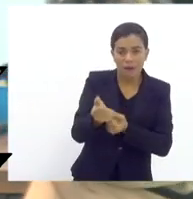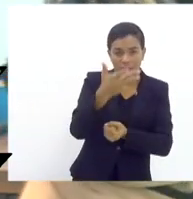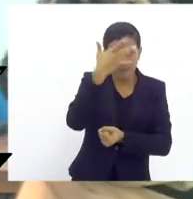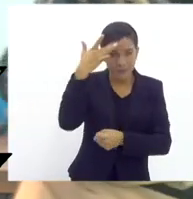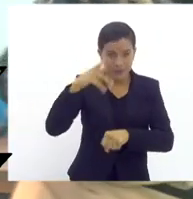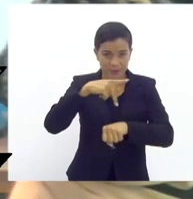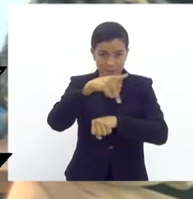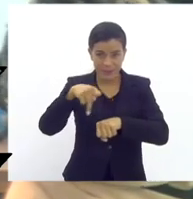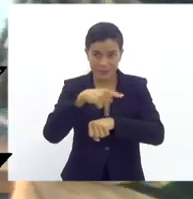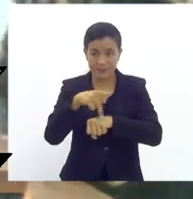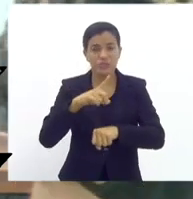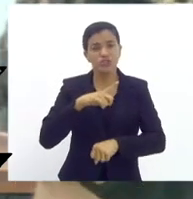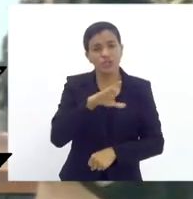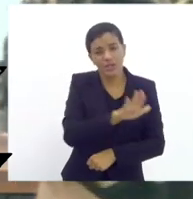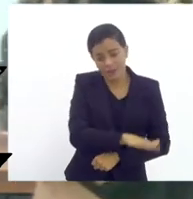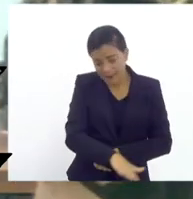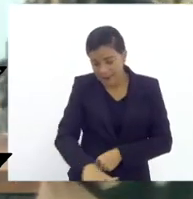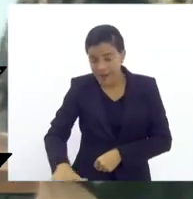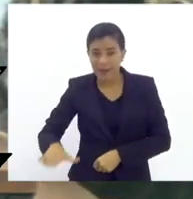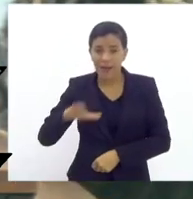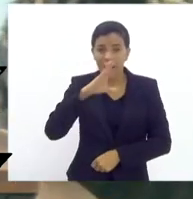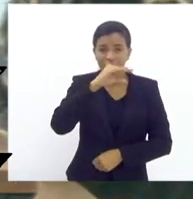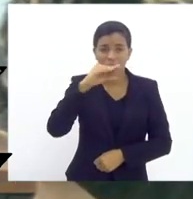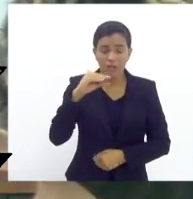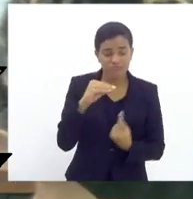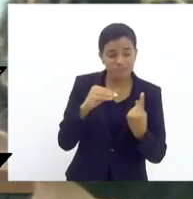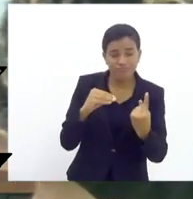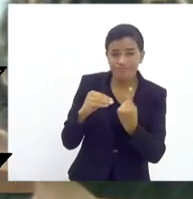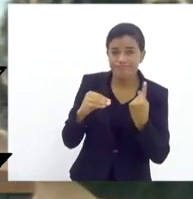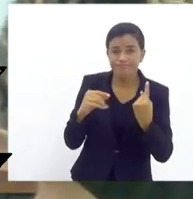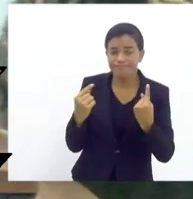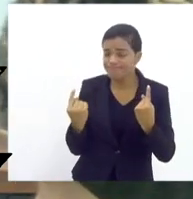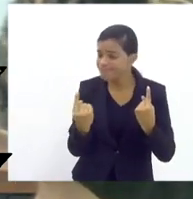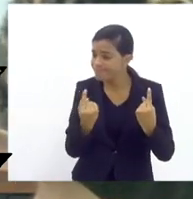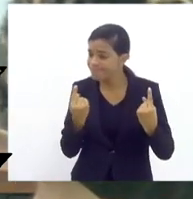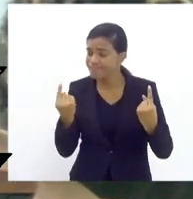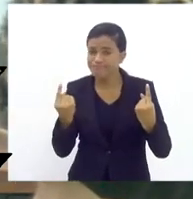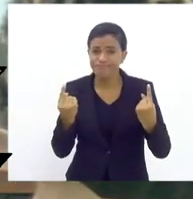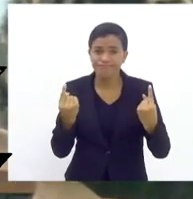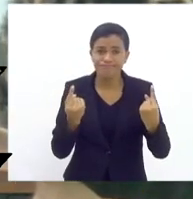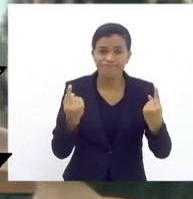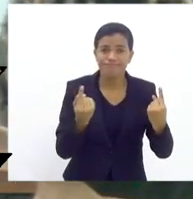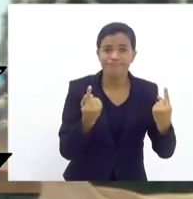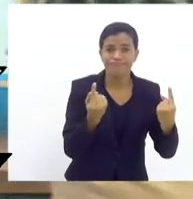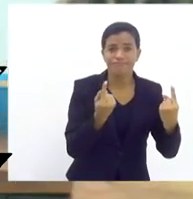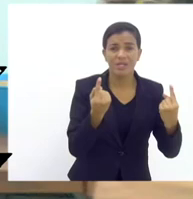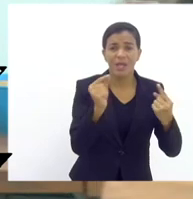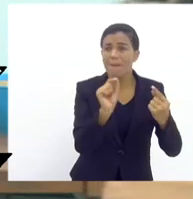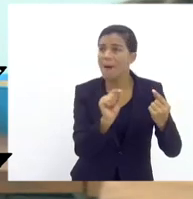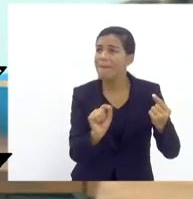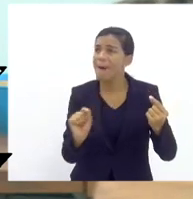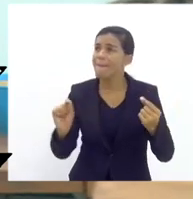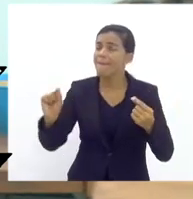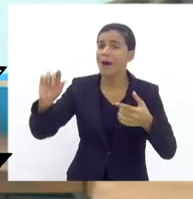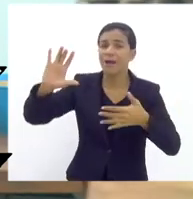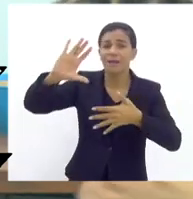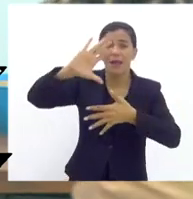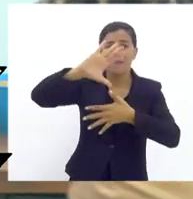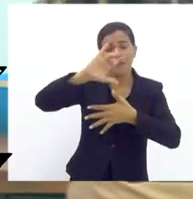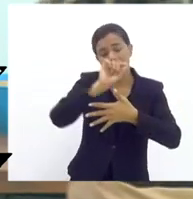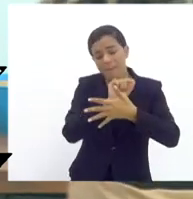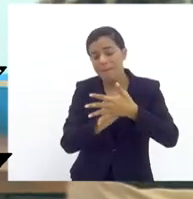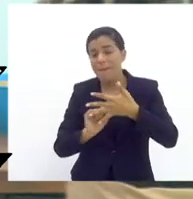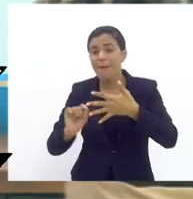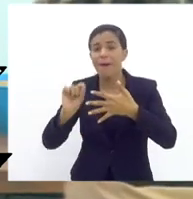tinham crianças e adolescentes sozinhos que andaram por todas as nossas Américas nas mãos de